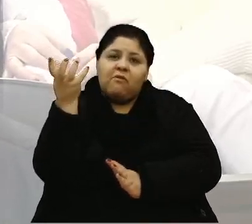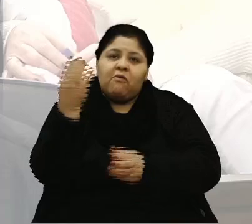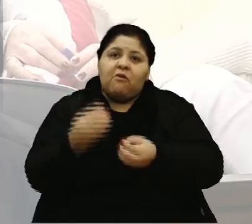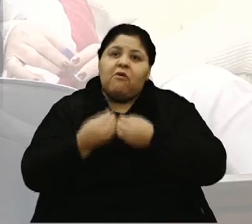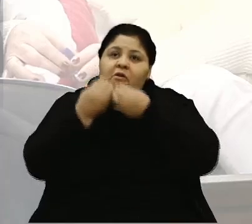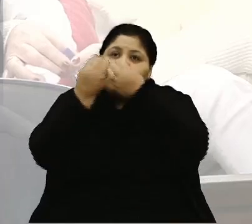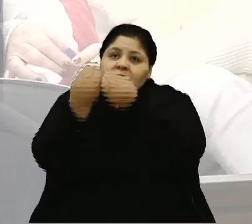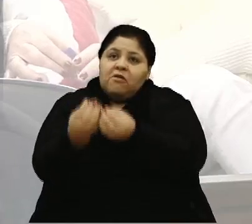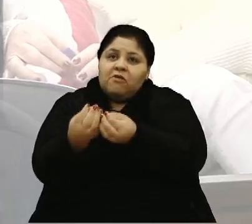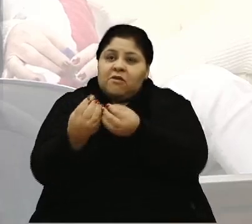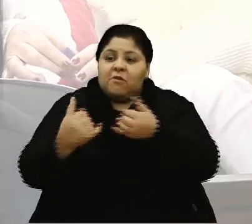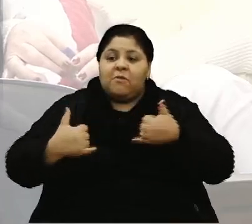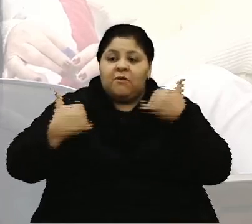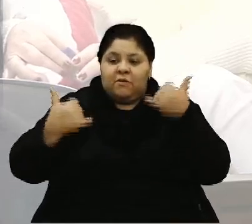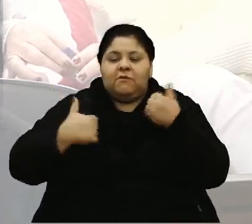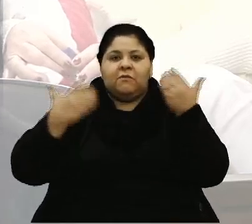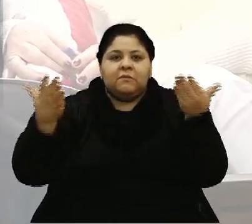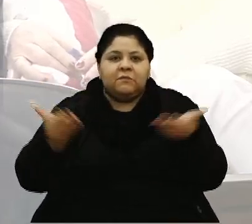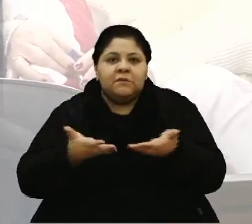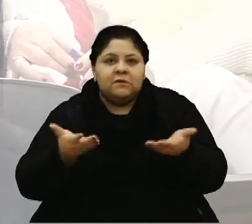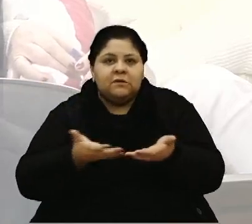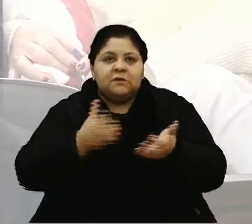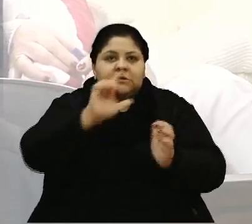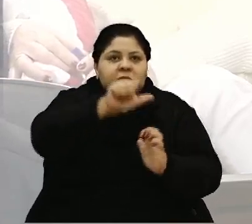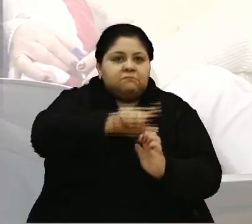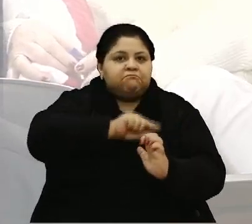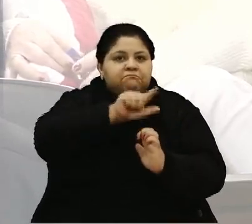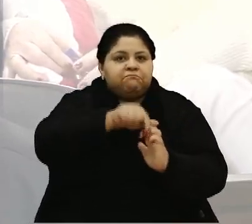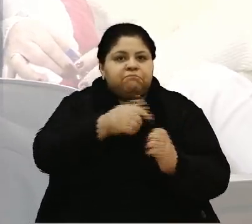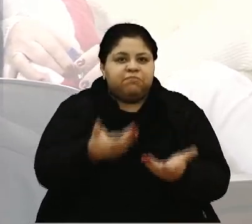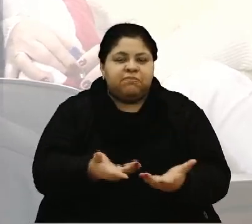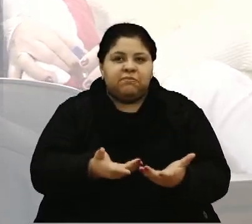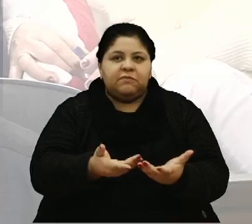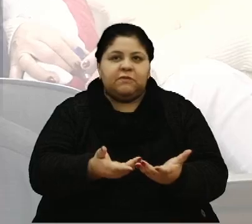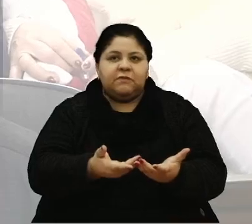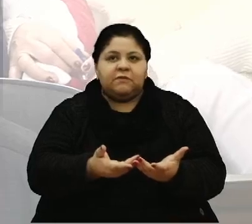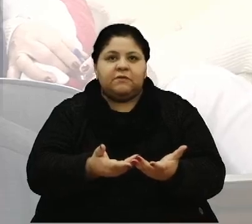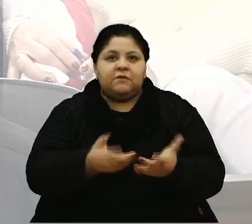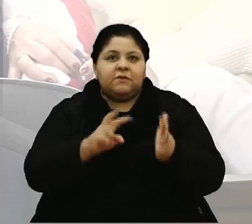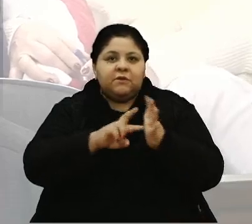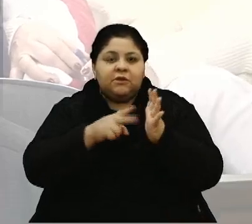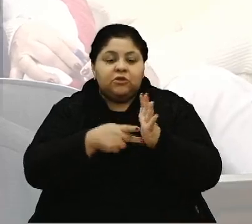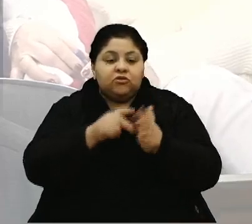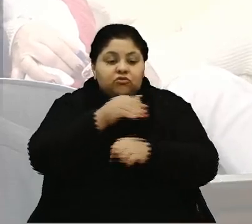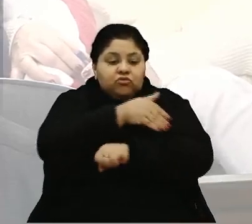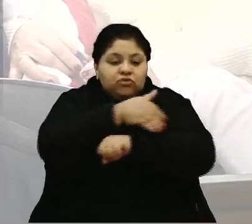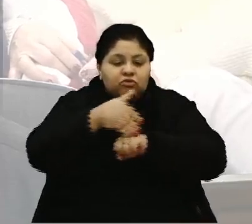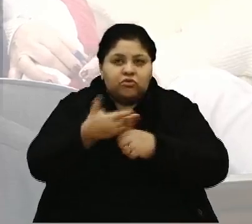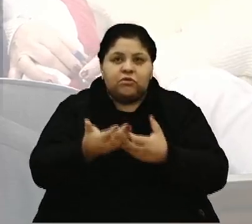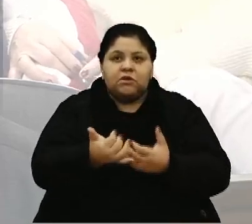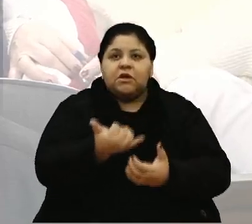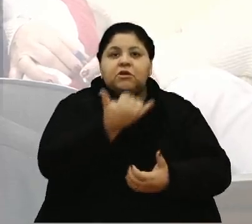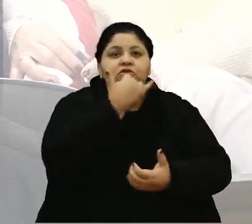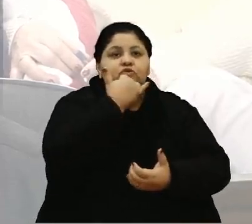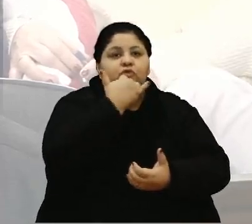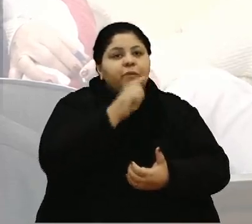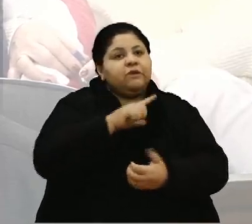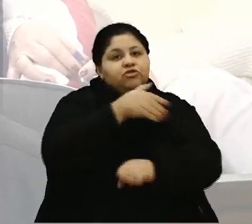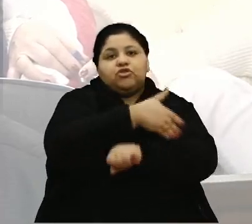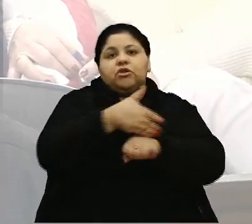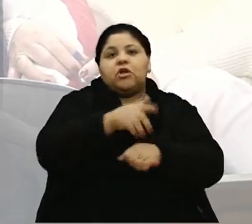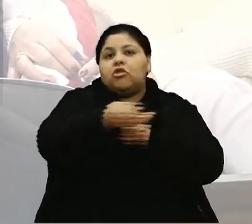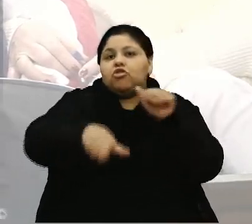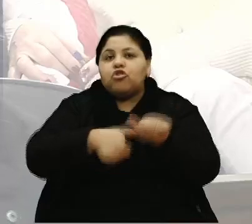para os aniversariantes de hoje, para esses empreendedores, né? E como sinônimo de uma rua, porque a desculpa então era que não tinha rua. Troquem